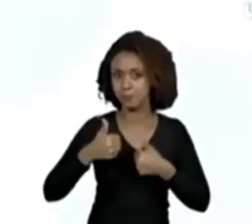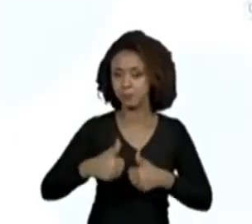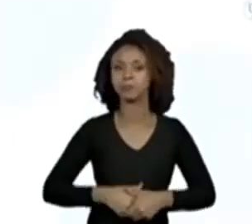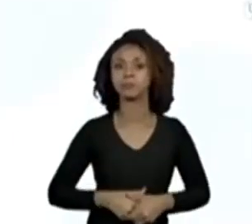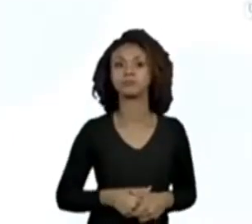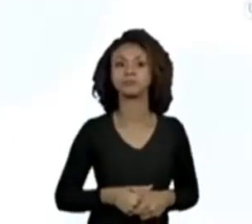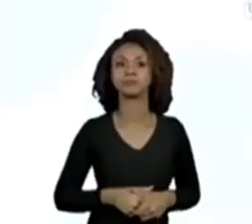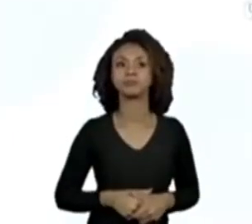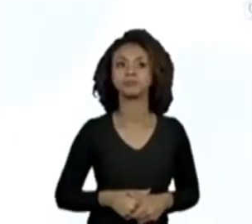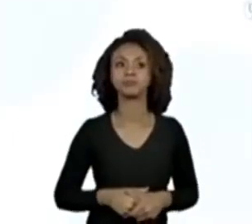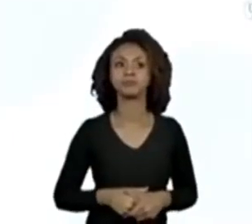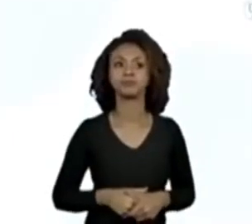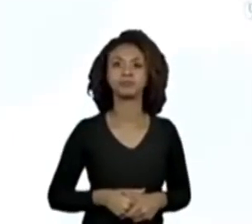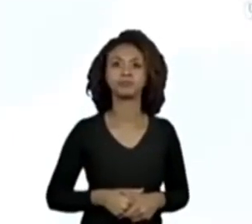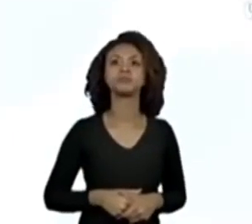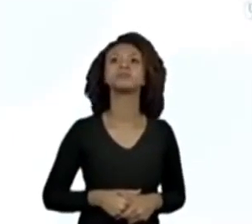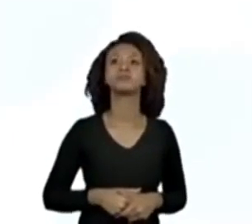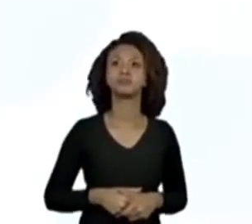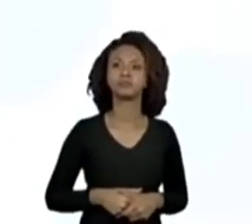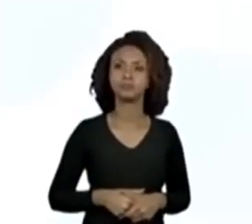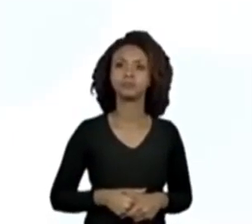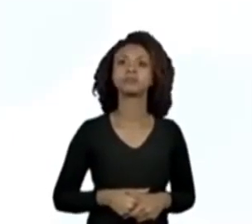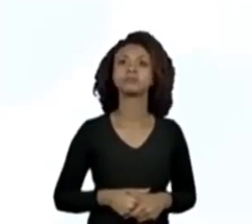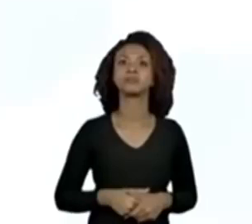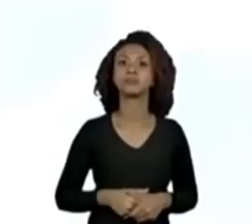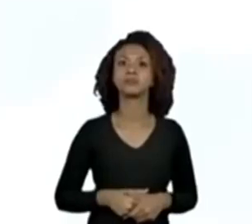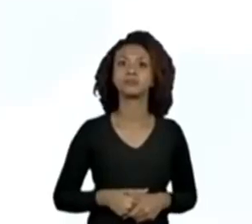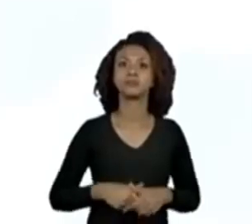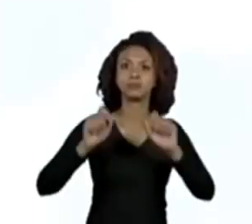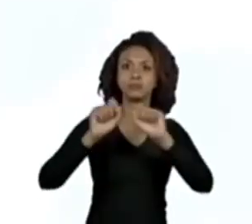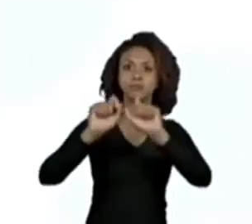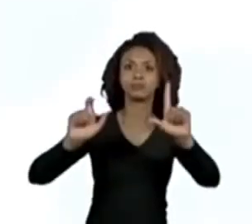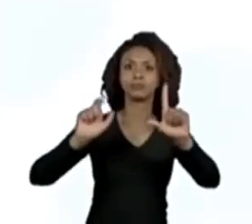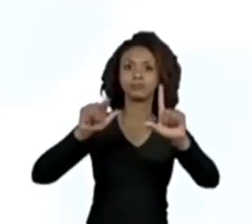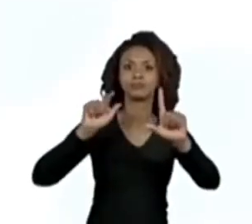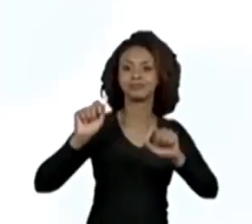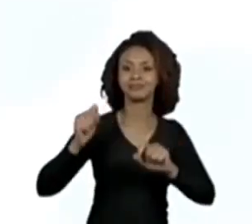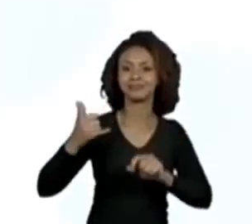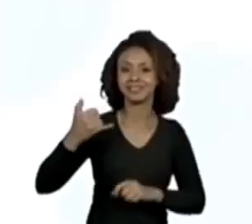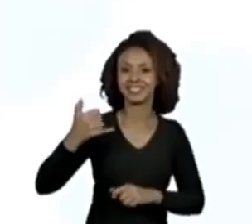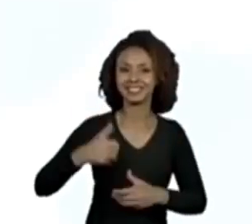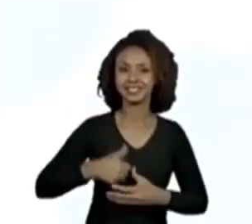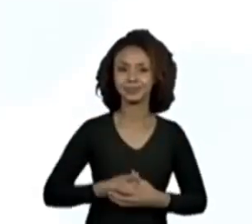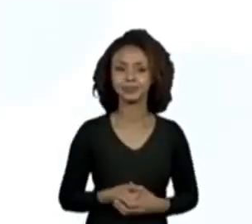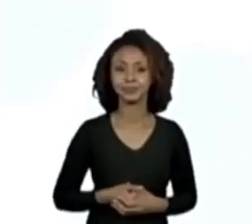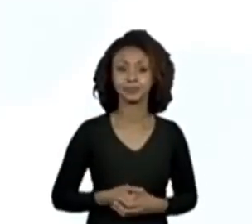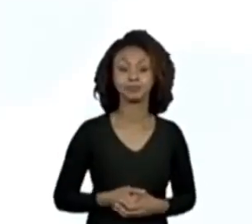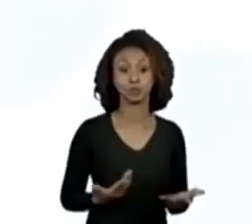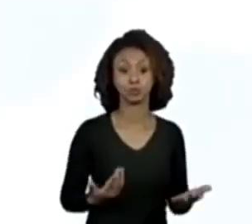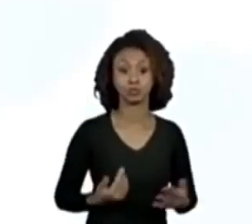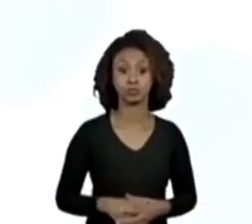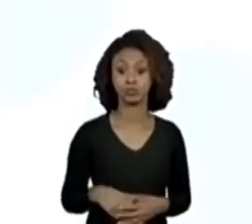Professora Fran, você pode ligar a canetinha para mim? Ligo. Obrigada. Se 2 vezes 10 é 20,